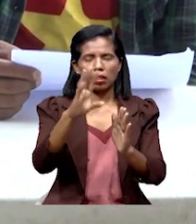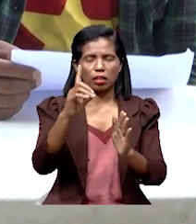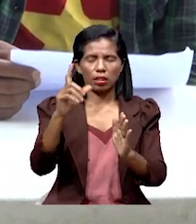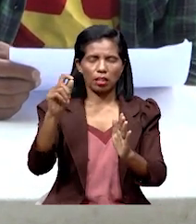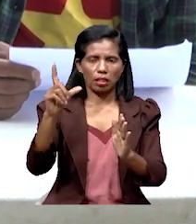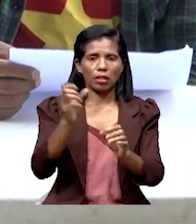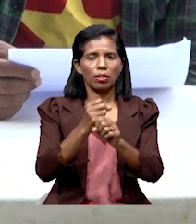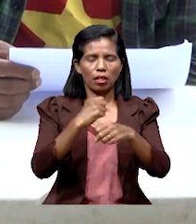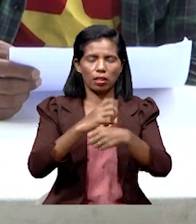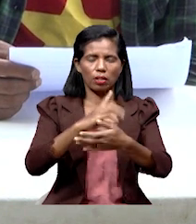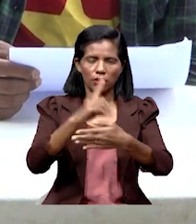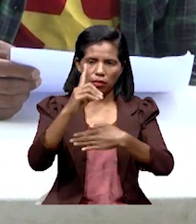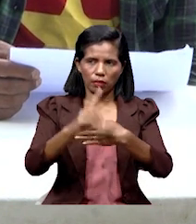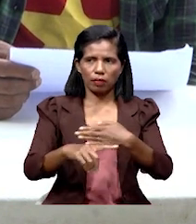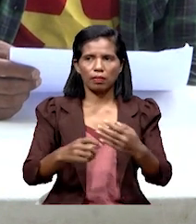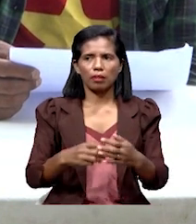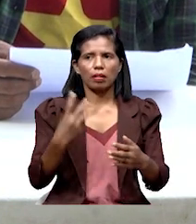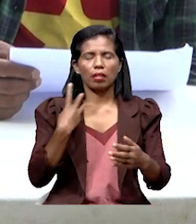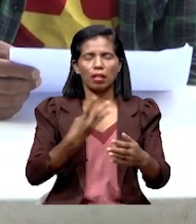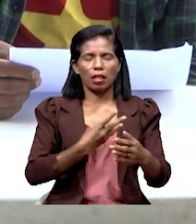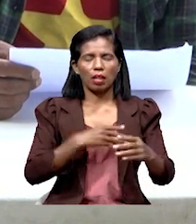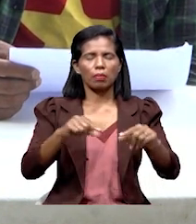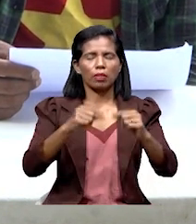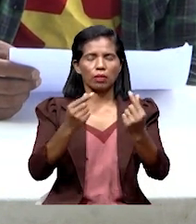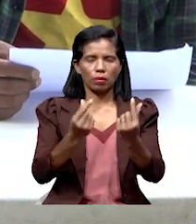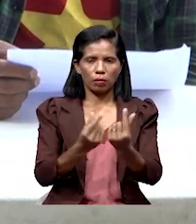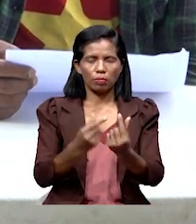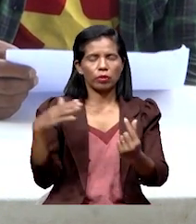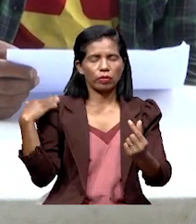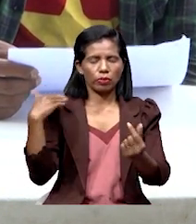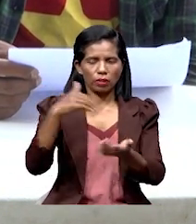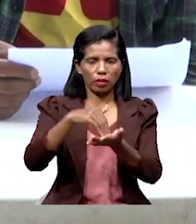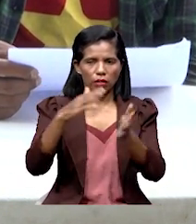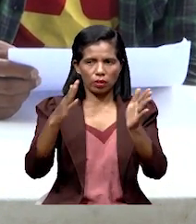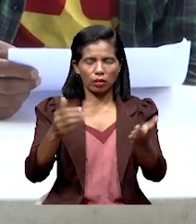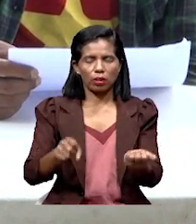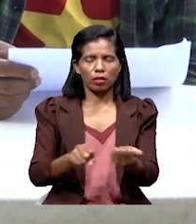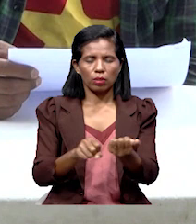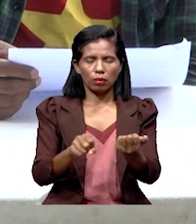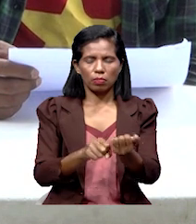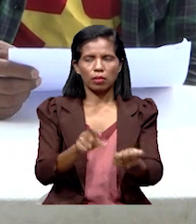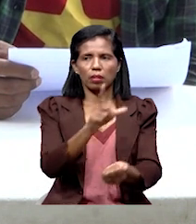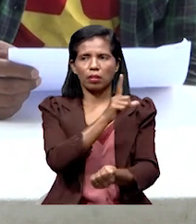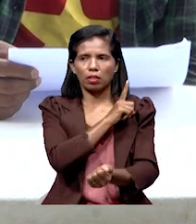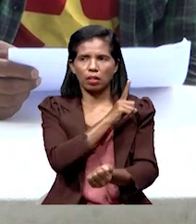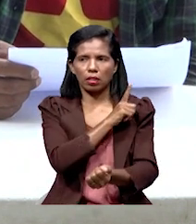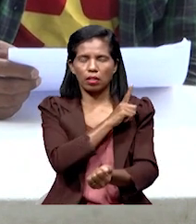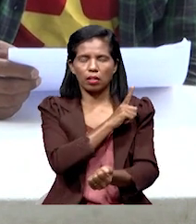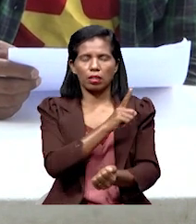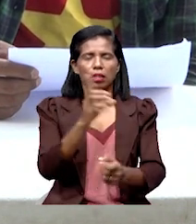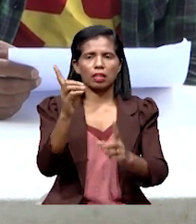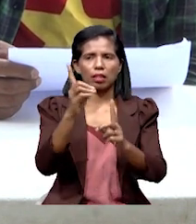desenvolvimento. A mim, movimento juventude estudante apoio general Lereanan e